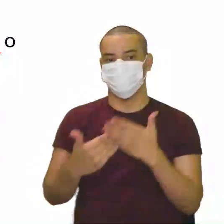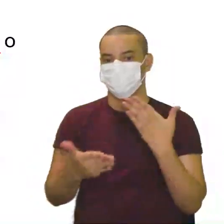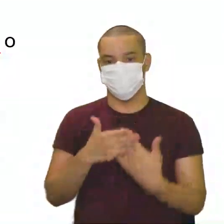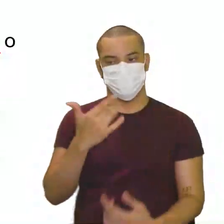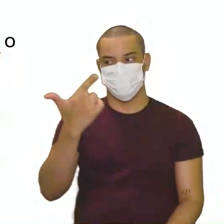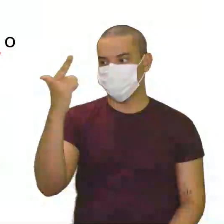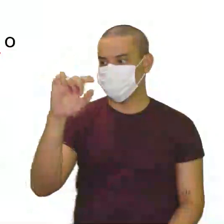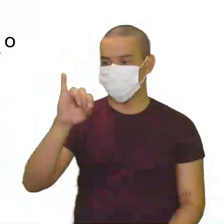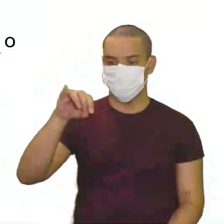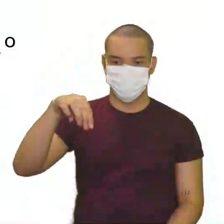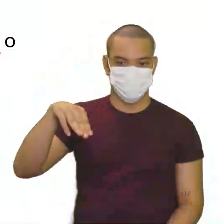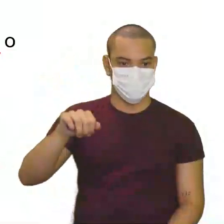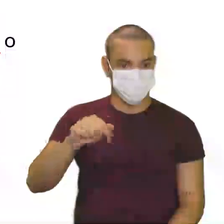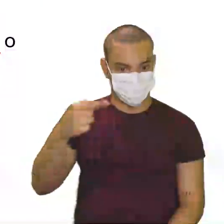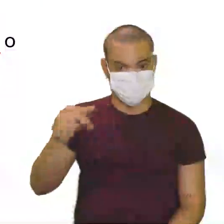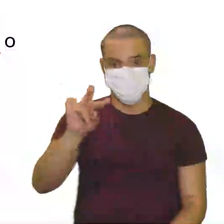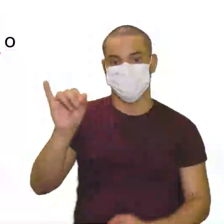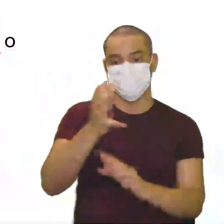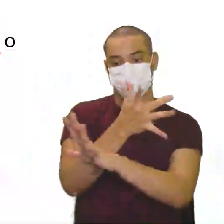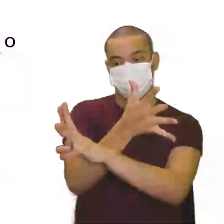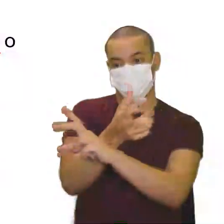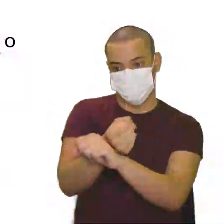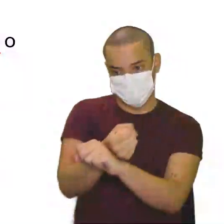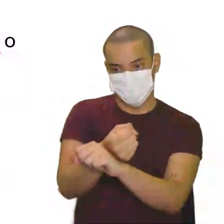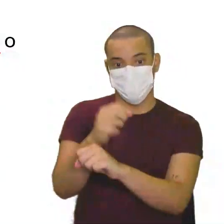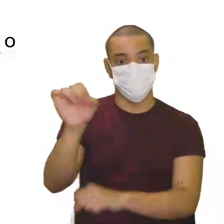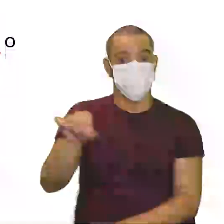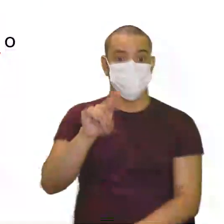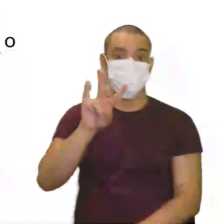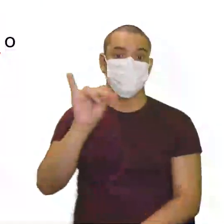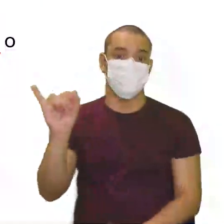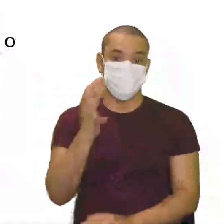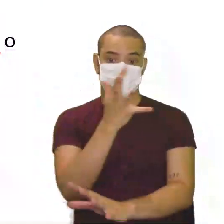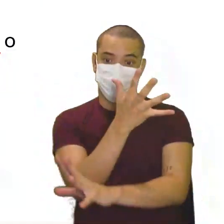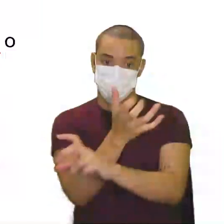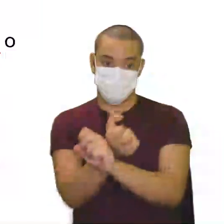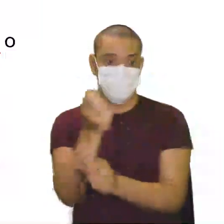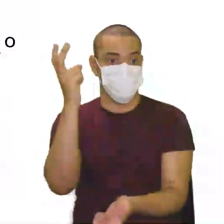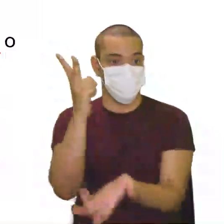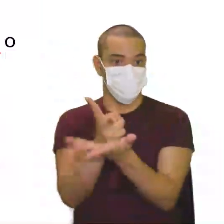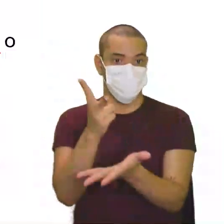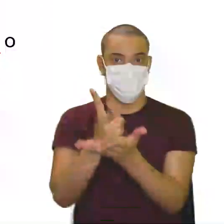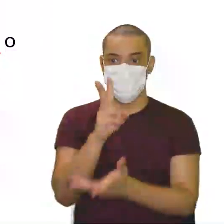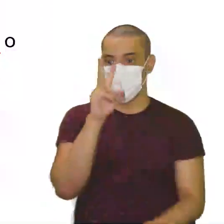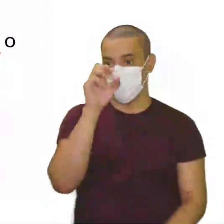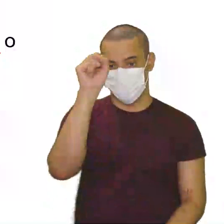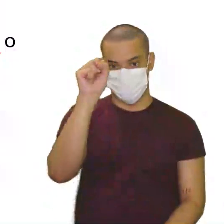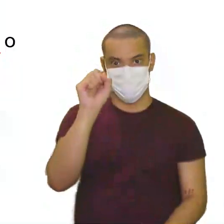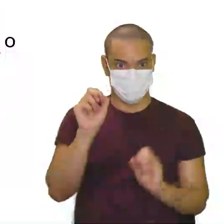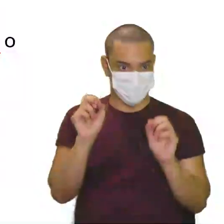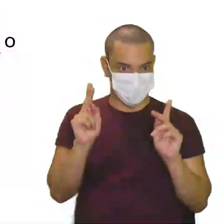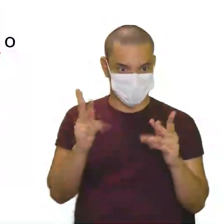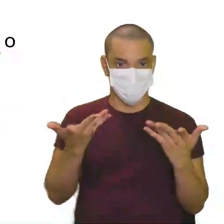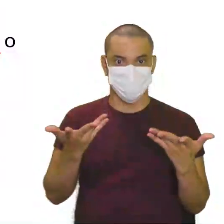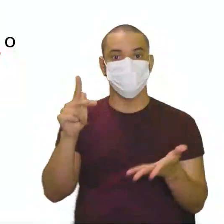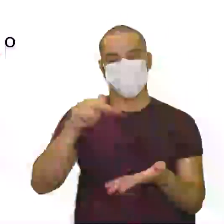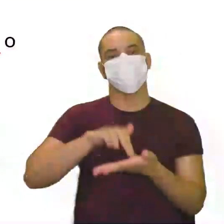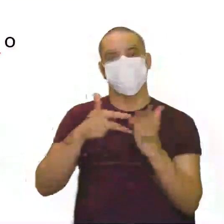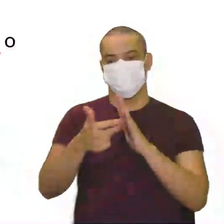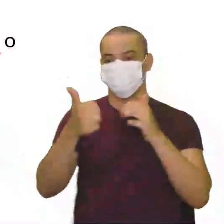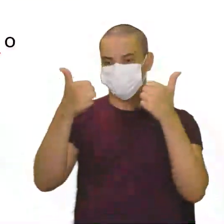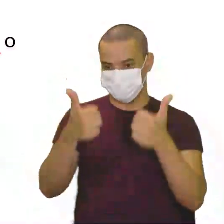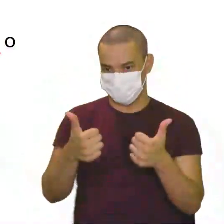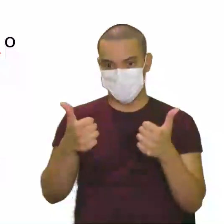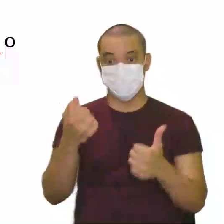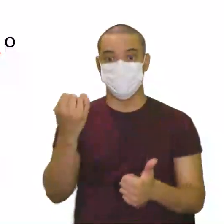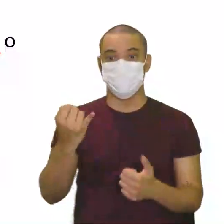próximo a outro ima o imã vou atrair o ferro ou imã vai atrair um ímã com a mesma força OK agora sim